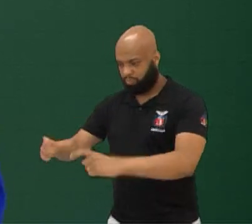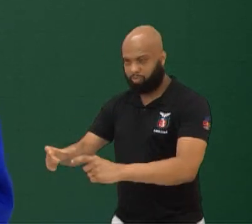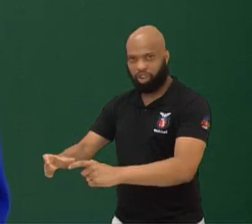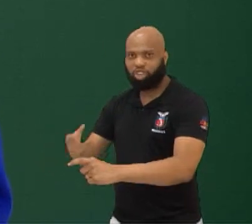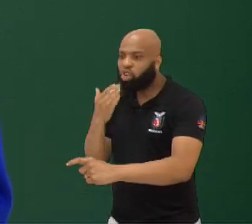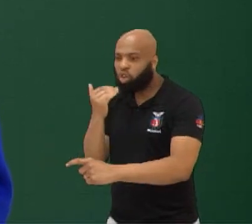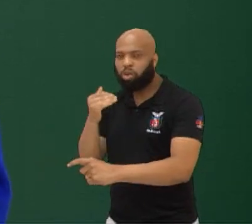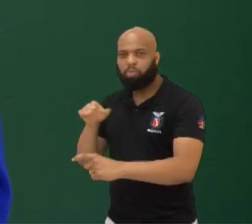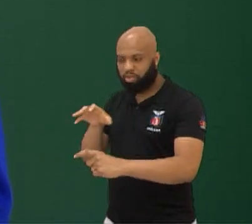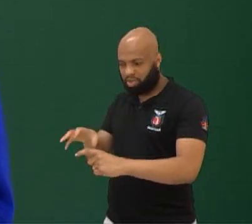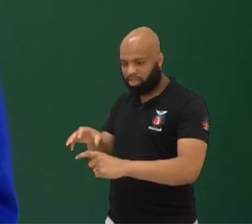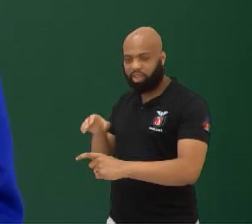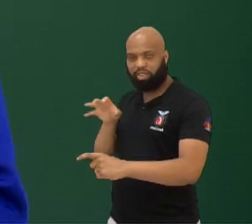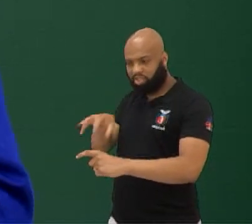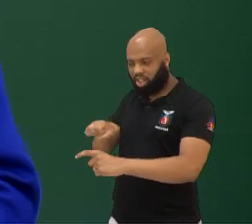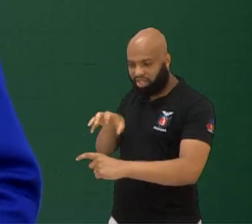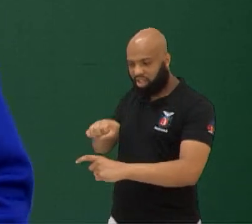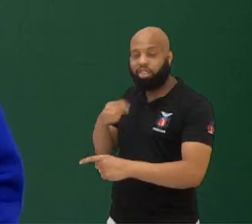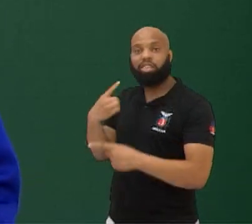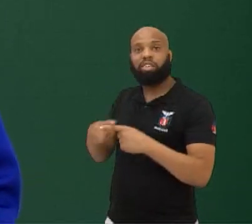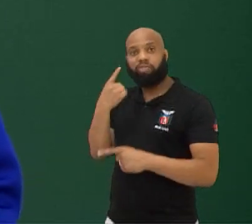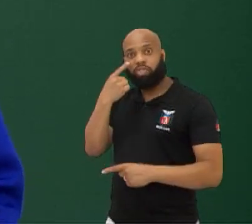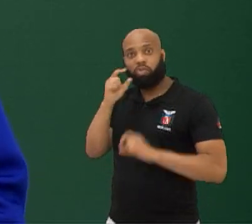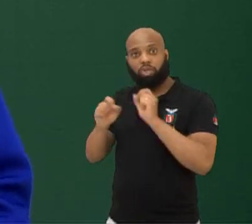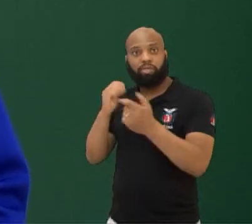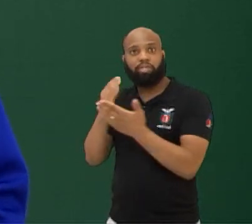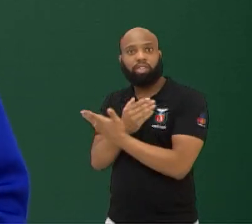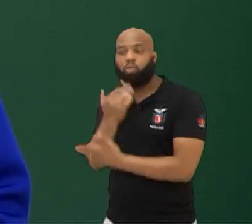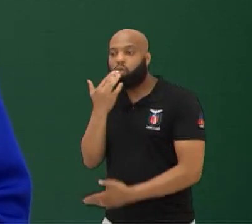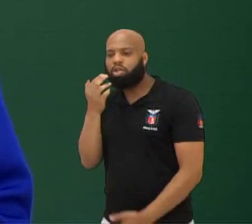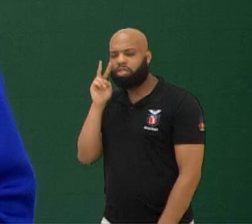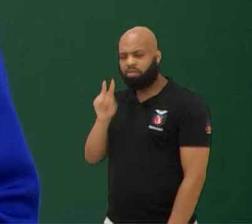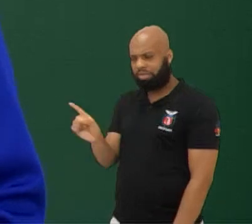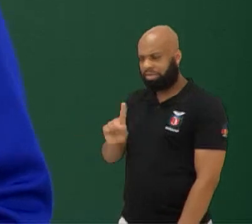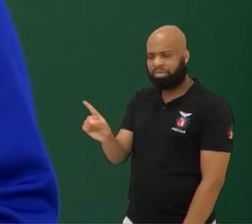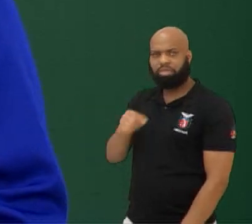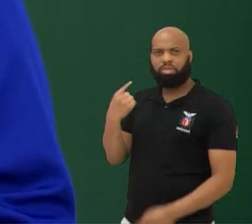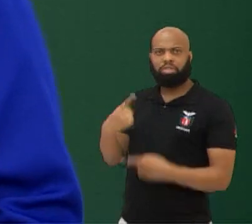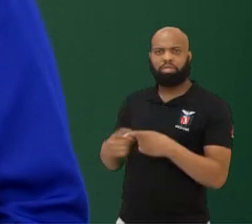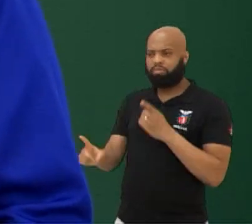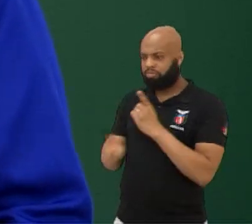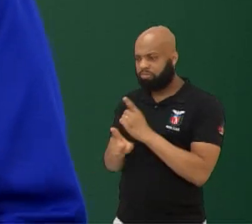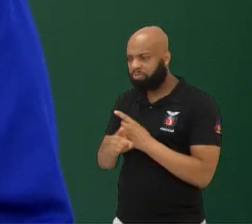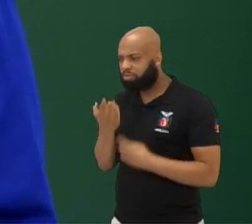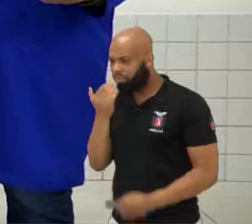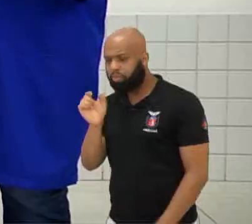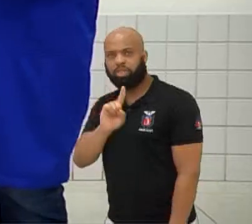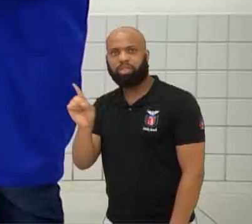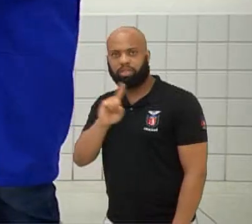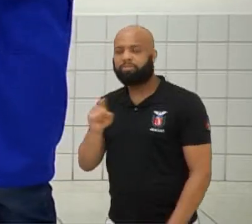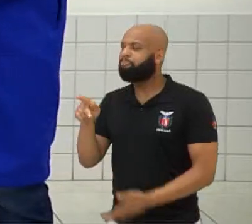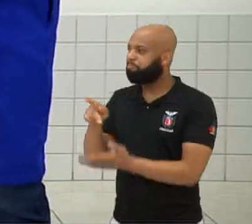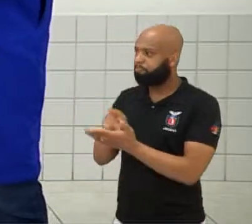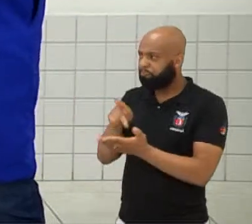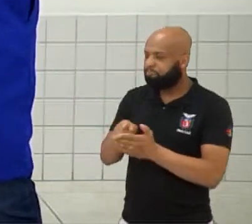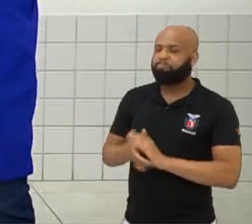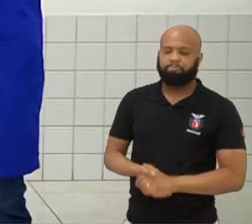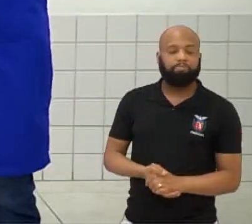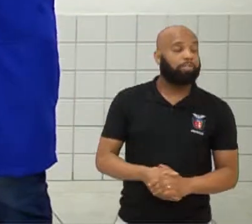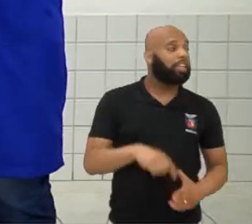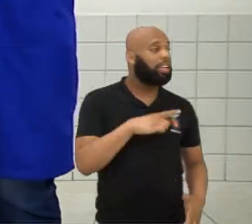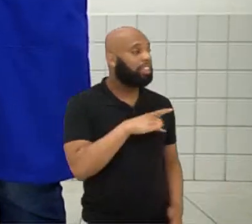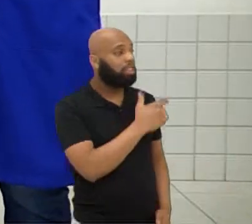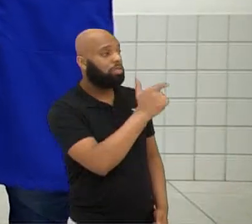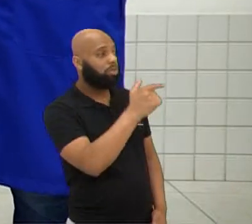pet. É bem legal fazer esse teste, porque você vai ver que algumas cores ele não vai conseguir enxergar para poder encontrar o alimento. Isso é verdade. Temos mais